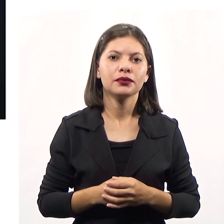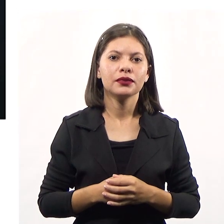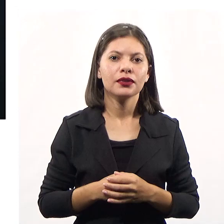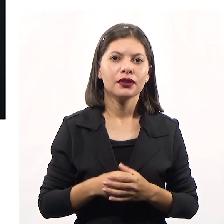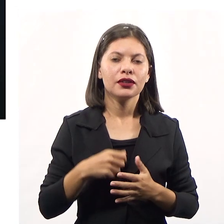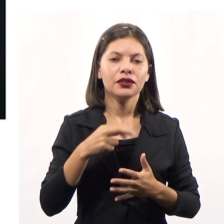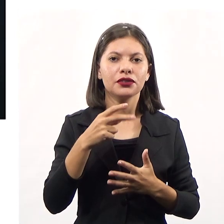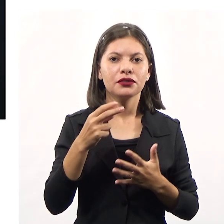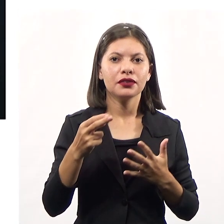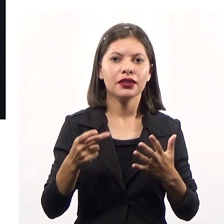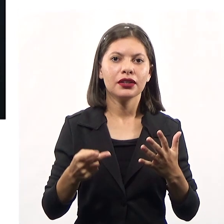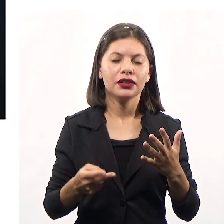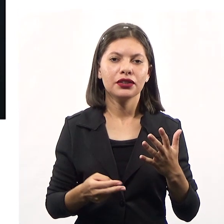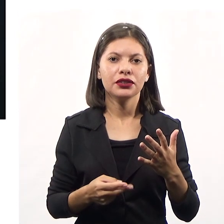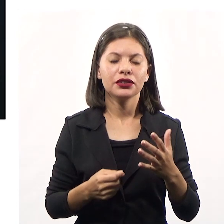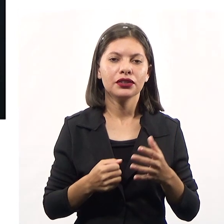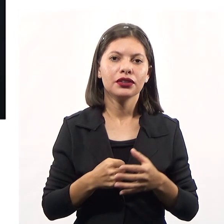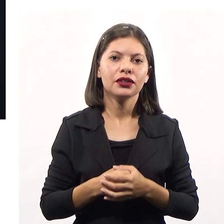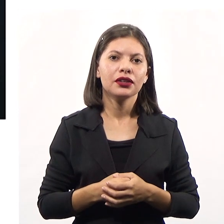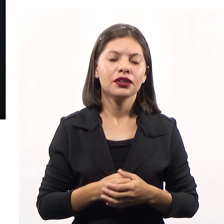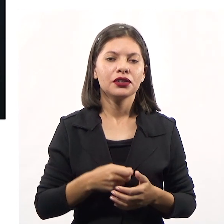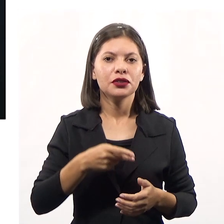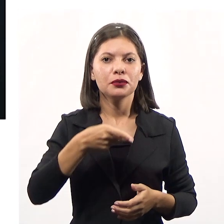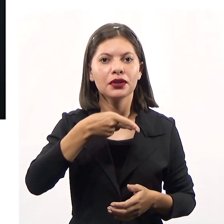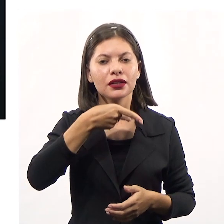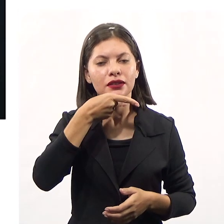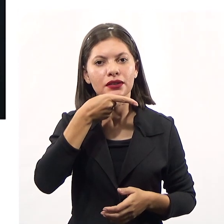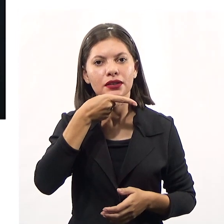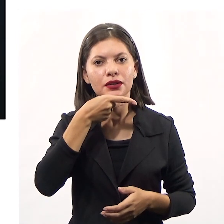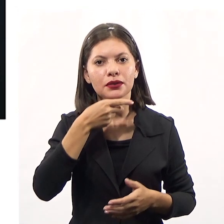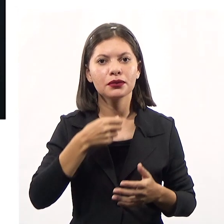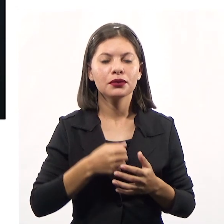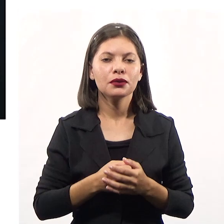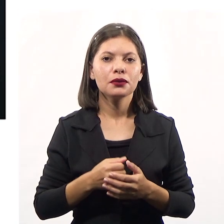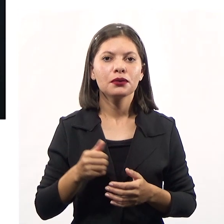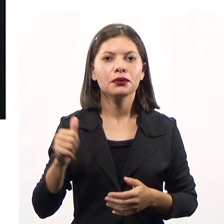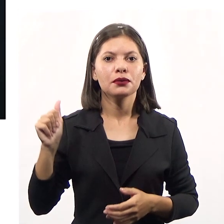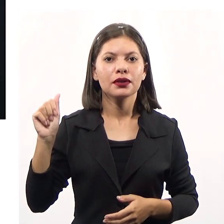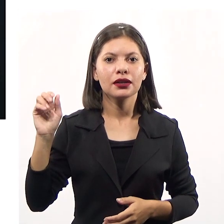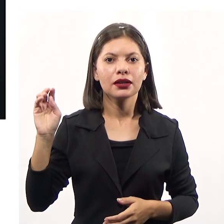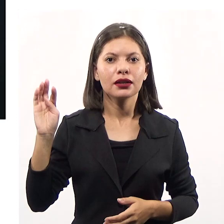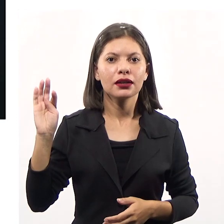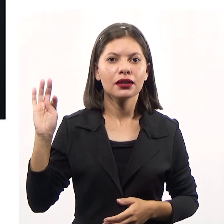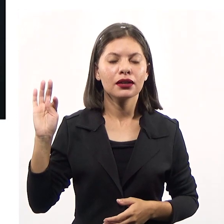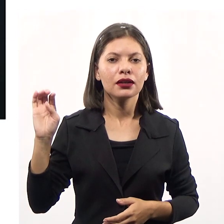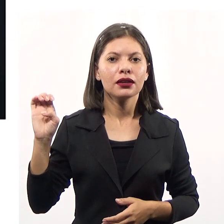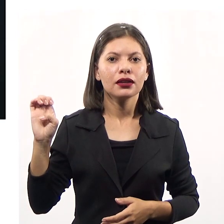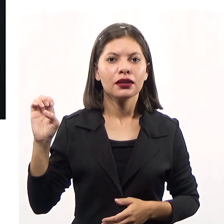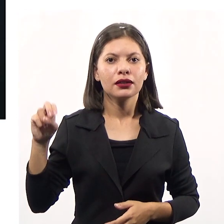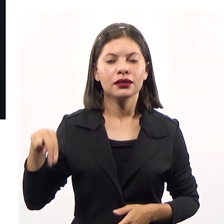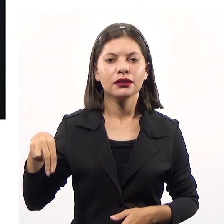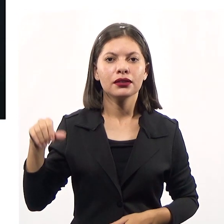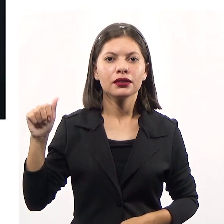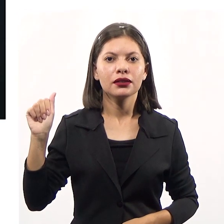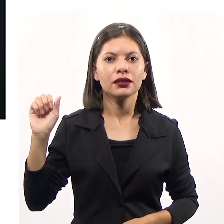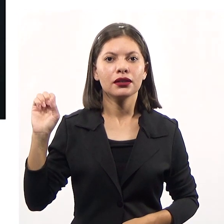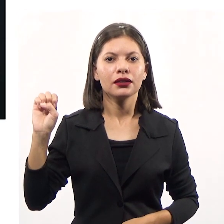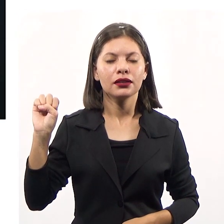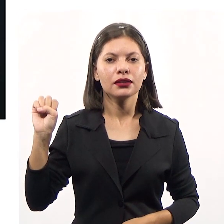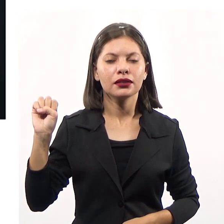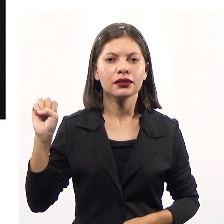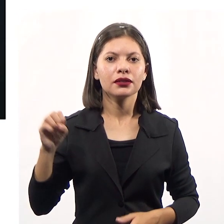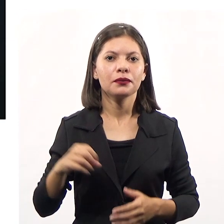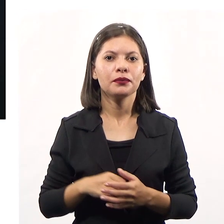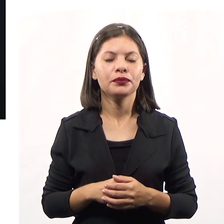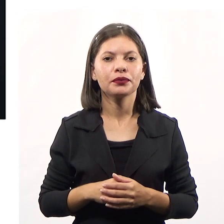diferenciar um pouco, por exemplo, da Academia de Platão ou da Academia de Atenas, que tinha um aspecto muito mais de